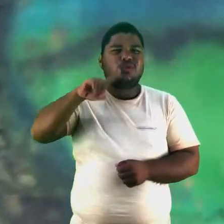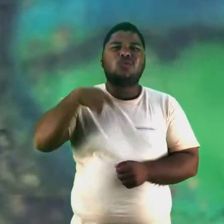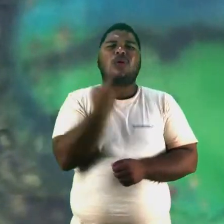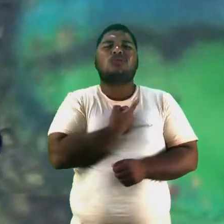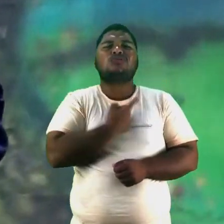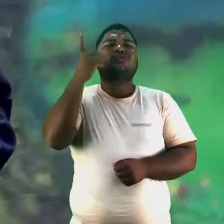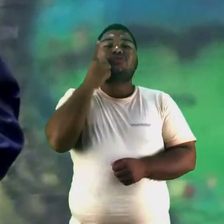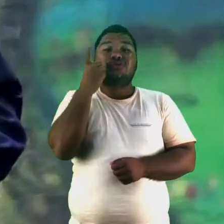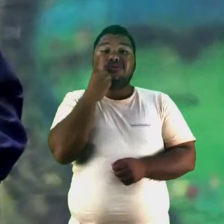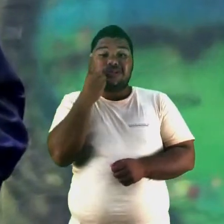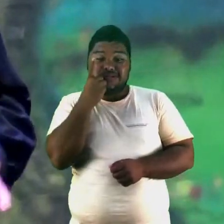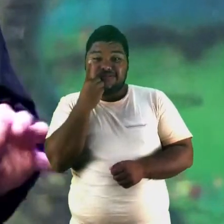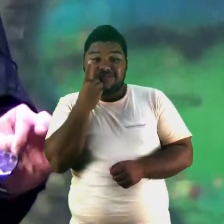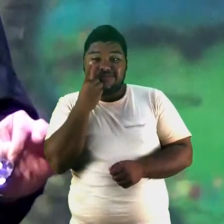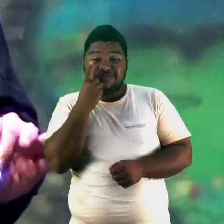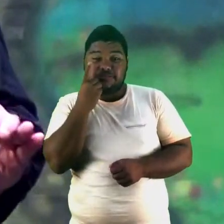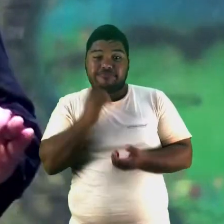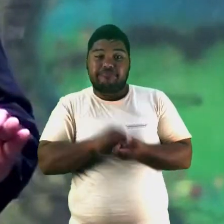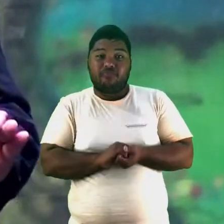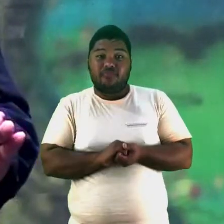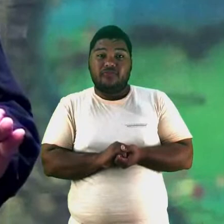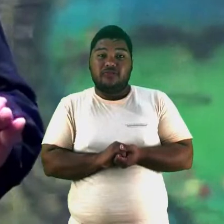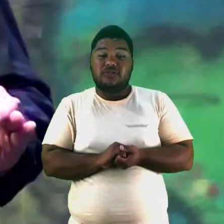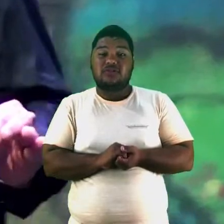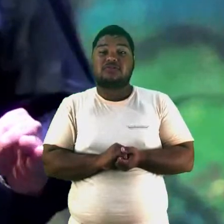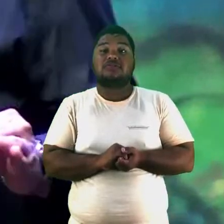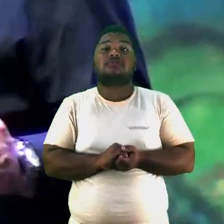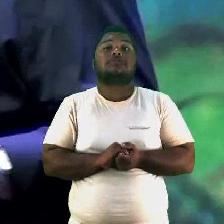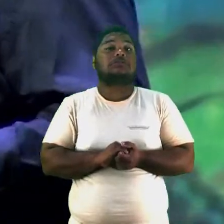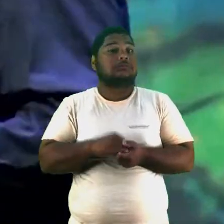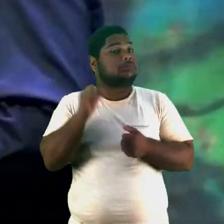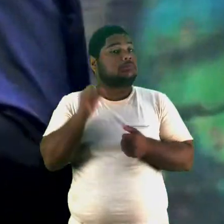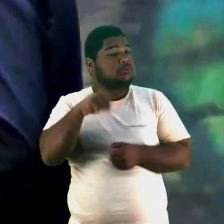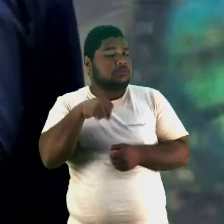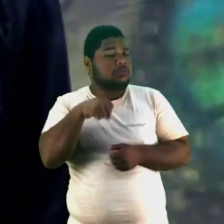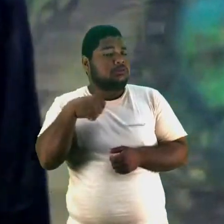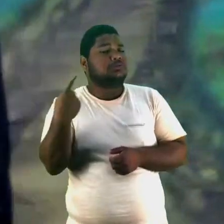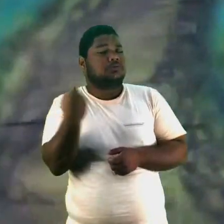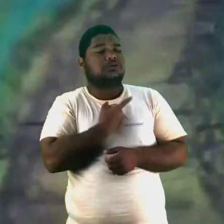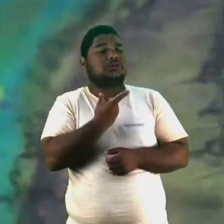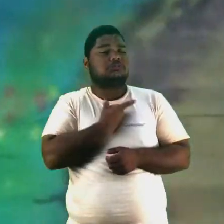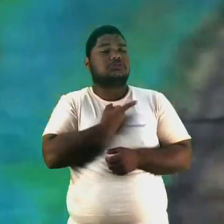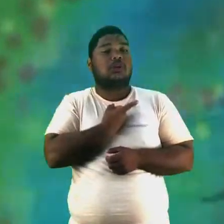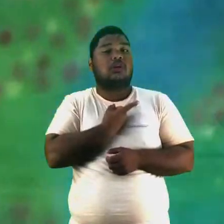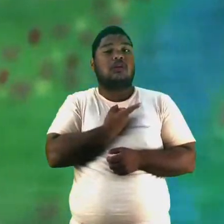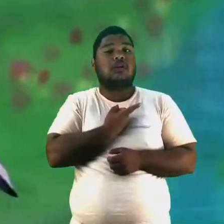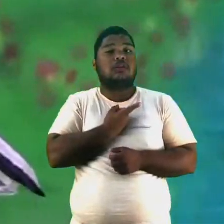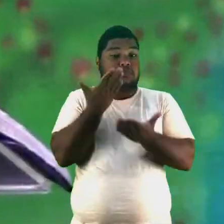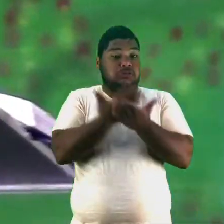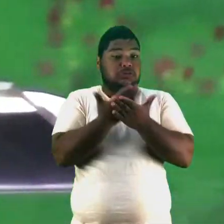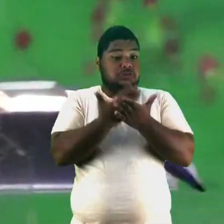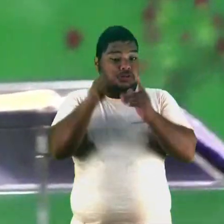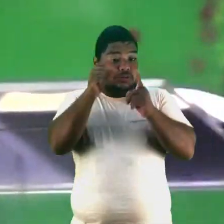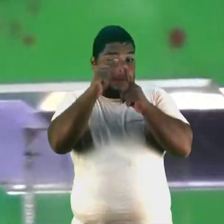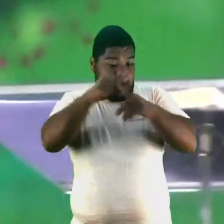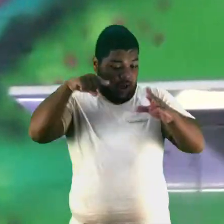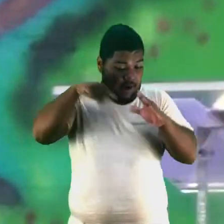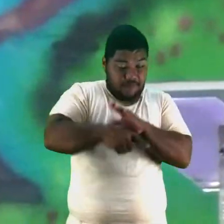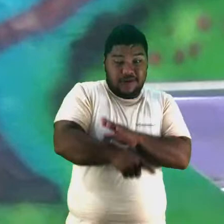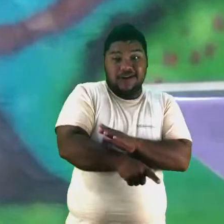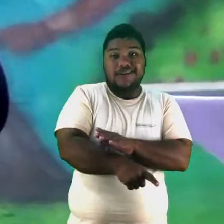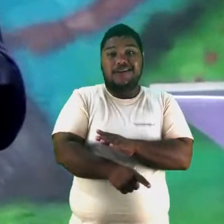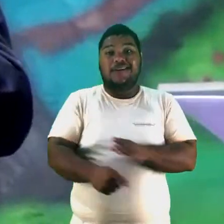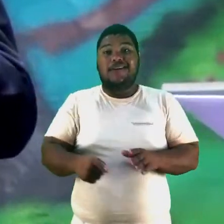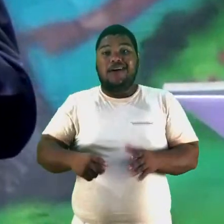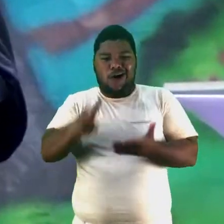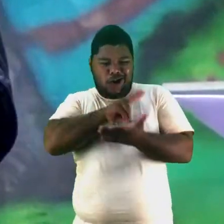dia. É óbvio que durante o Festival da Palavra a quantidade de